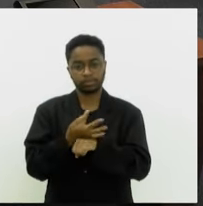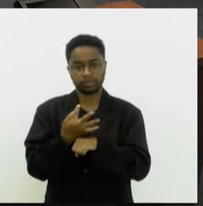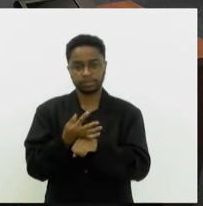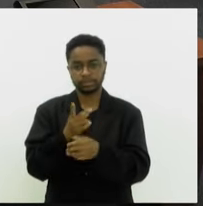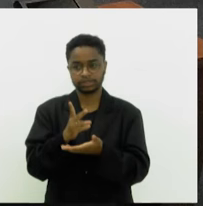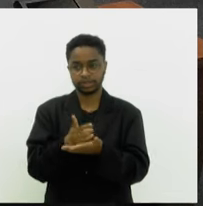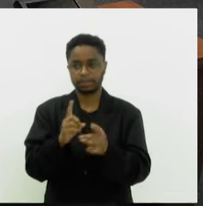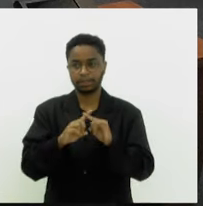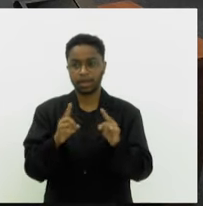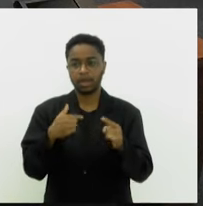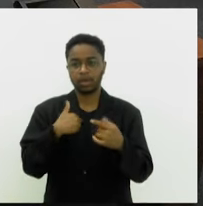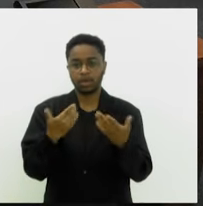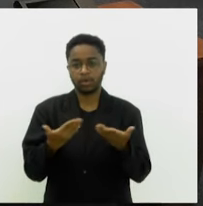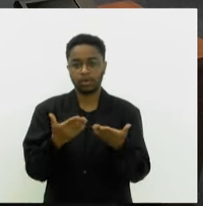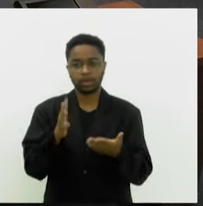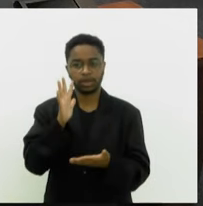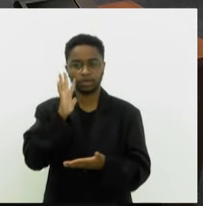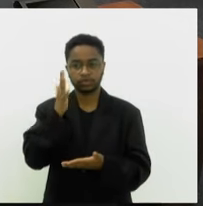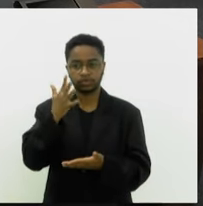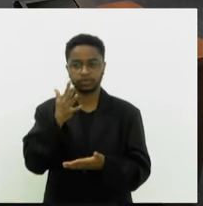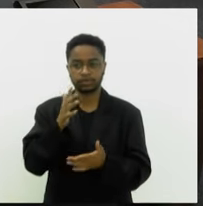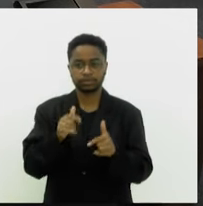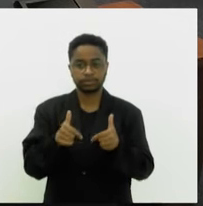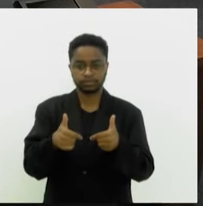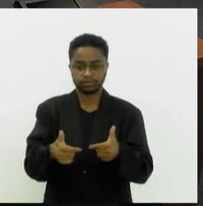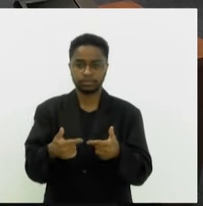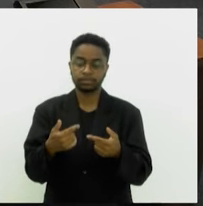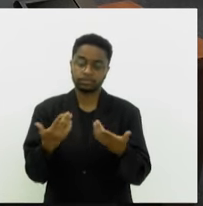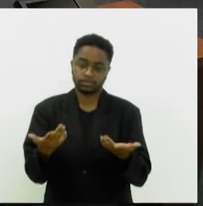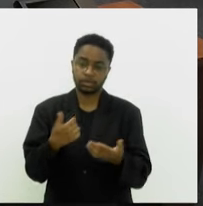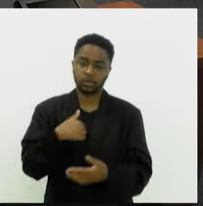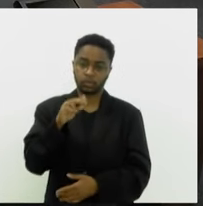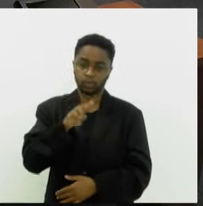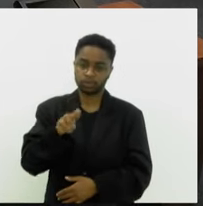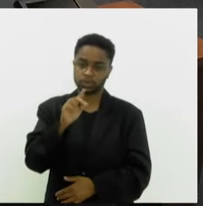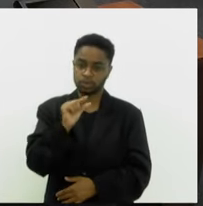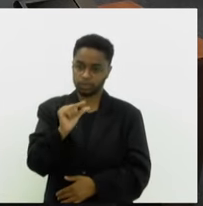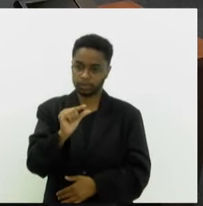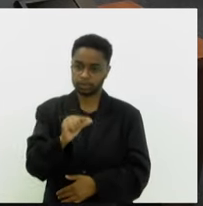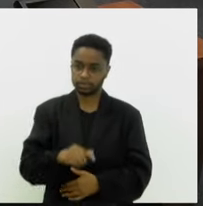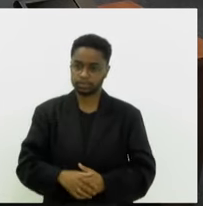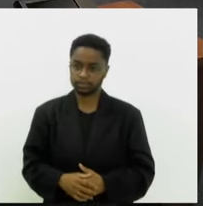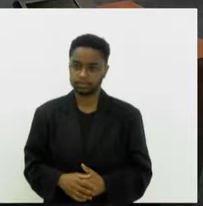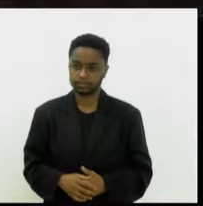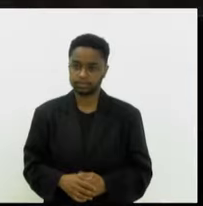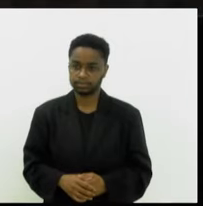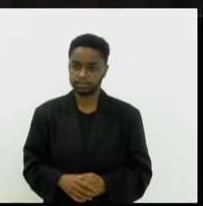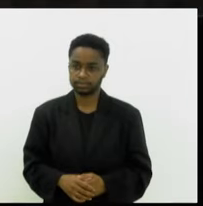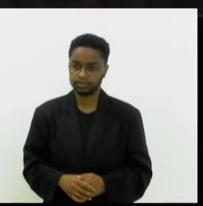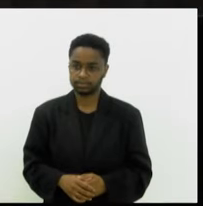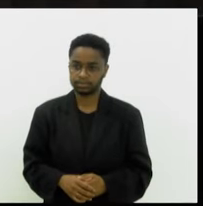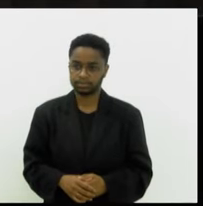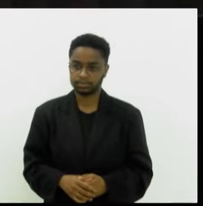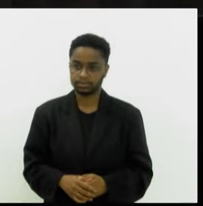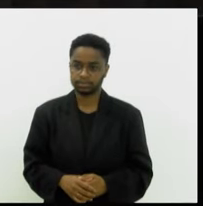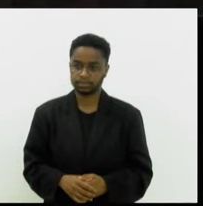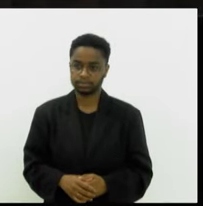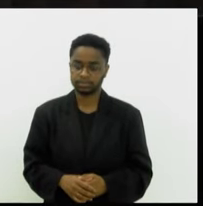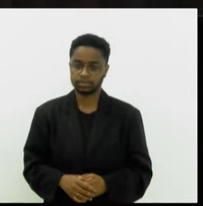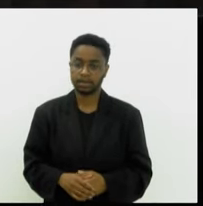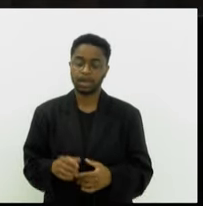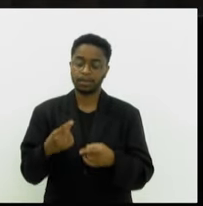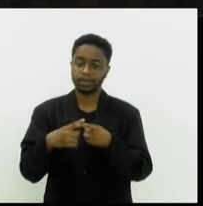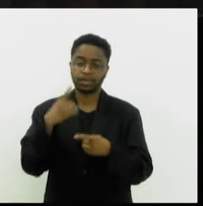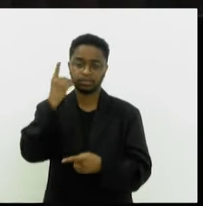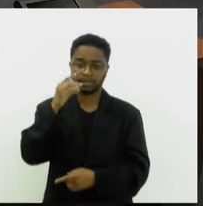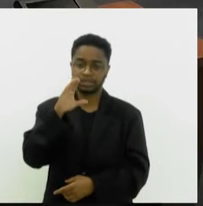agora eu resolvi reagir, porque não dá. Aí eu estou usando um pouquinho dessa... A deputada Célia. Ah, tá... Célia está aí já? Tá, deputada?